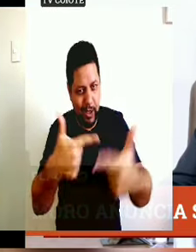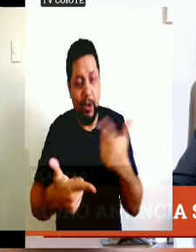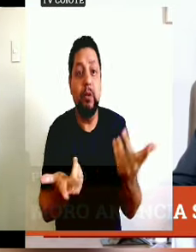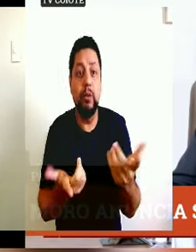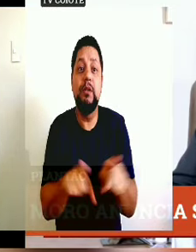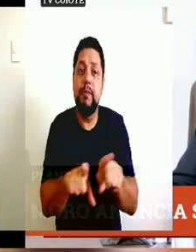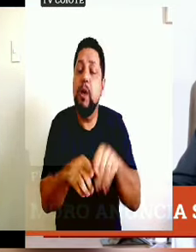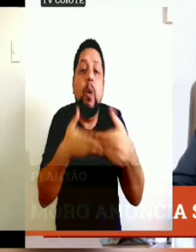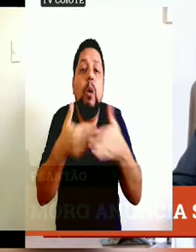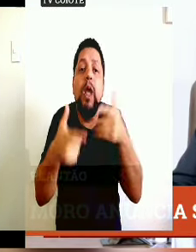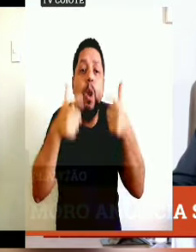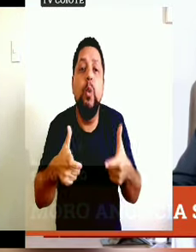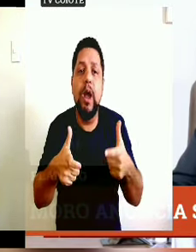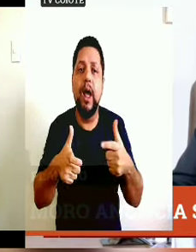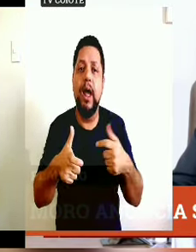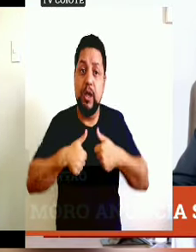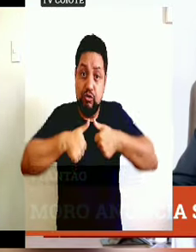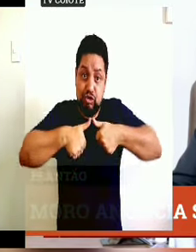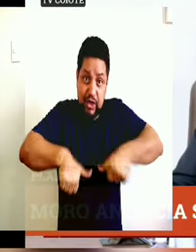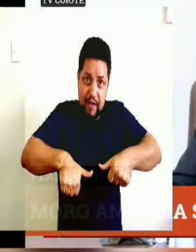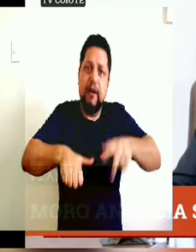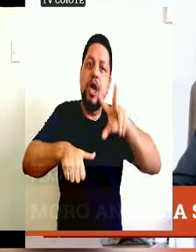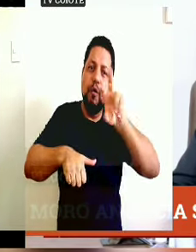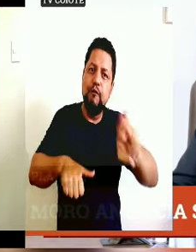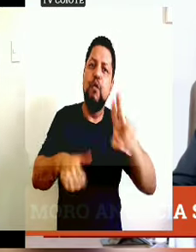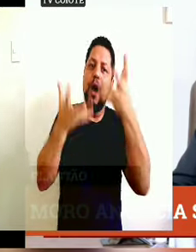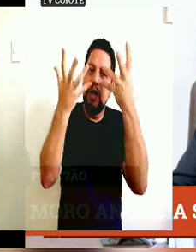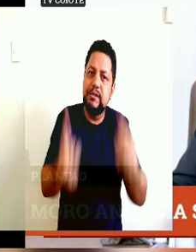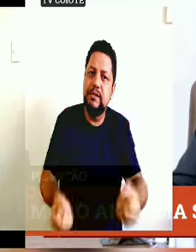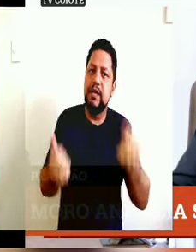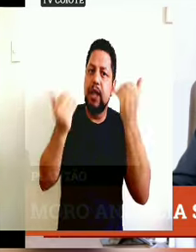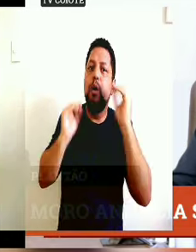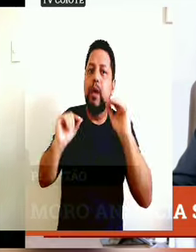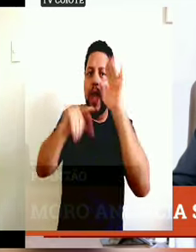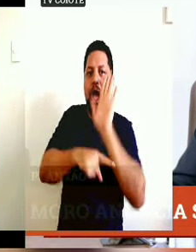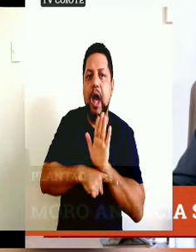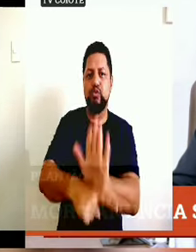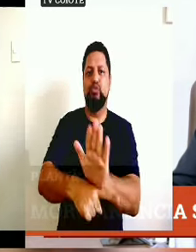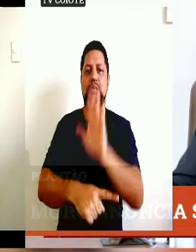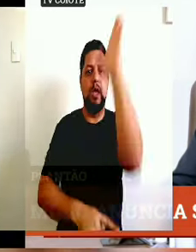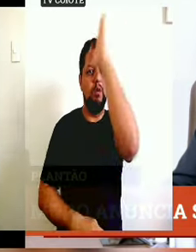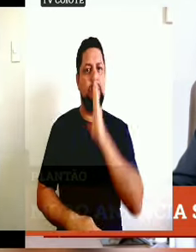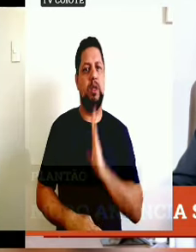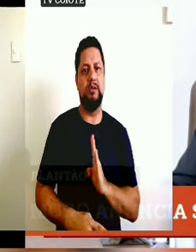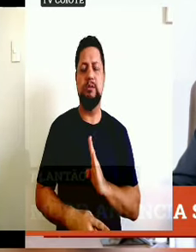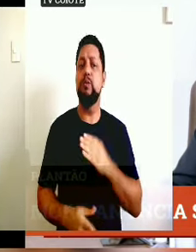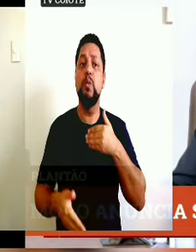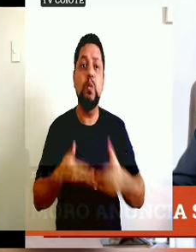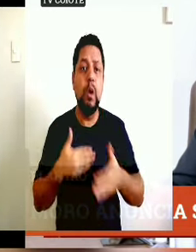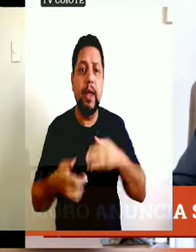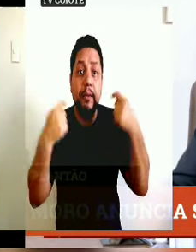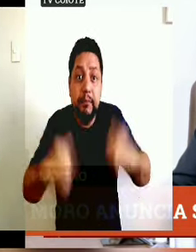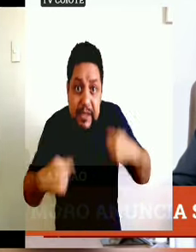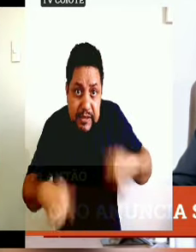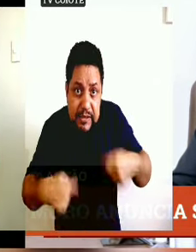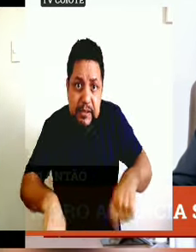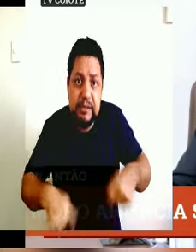estar à disposição do país para ajudar, o que quer que seja, se eu puder